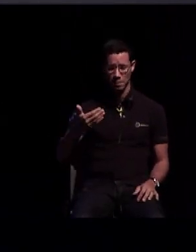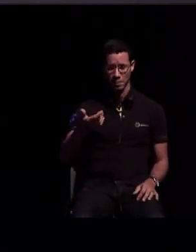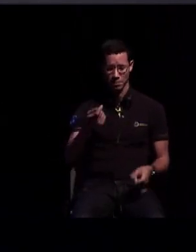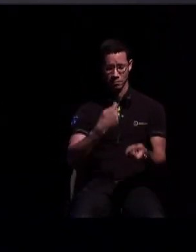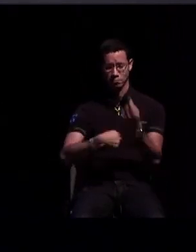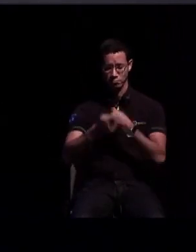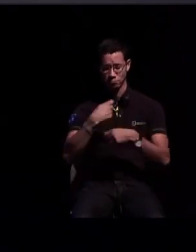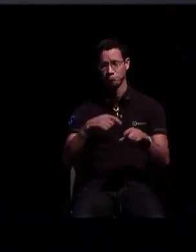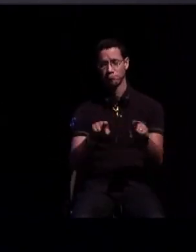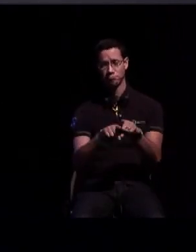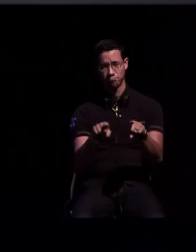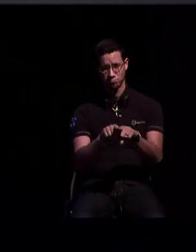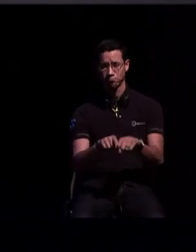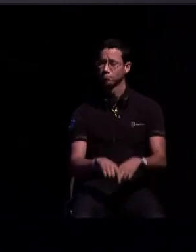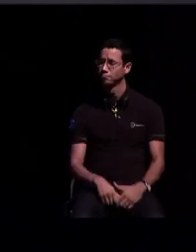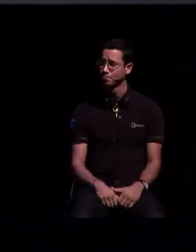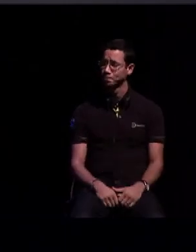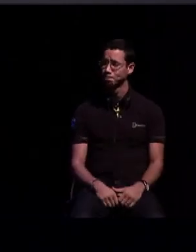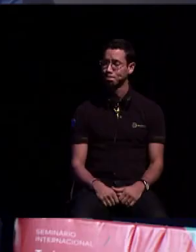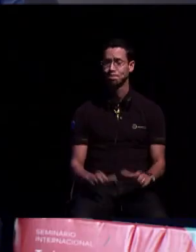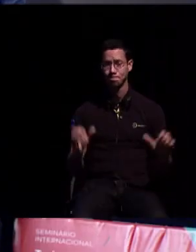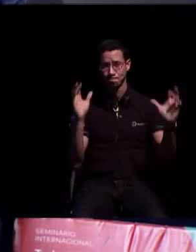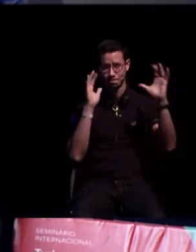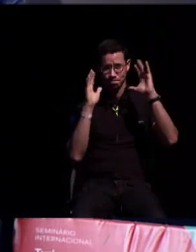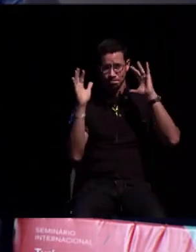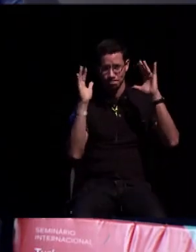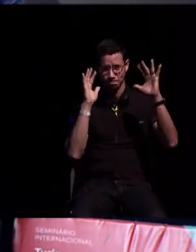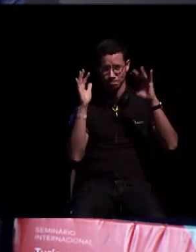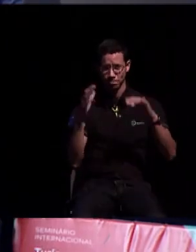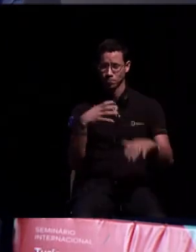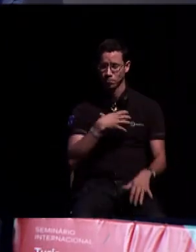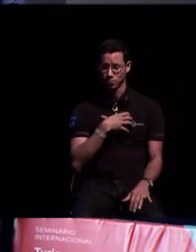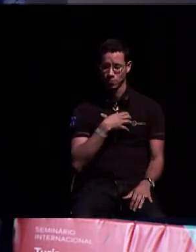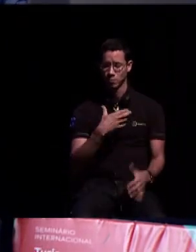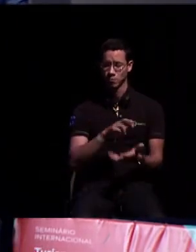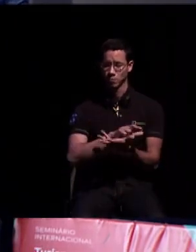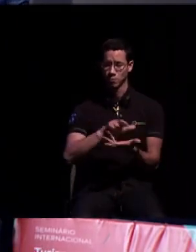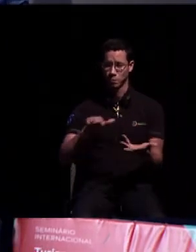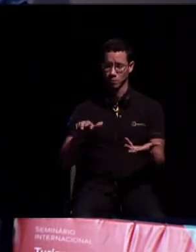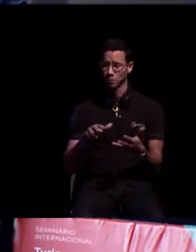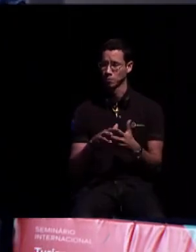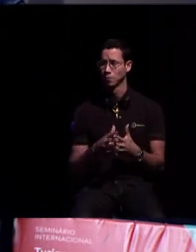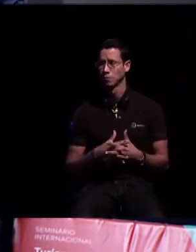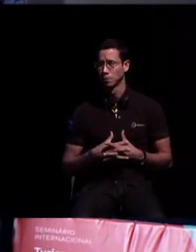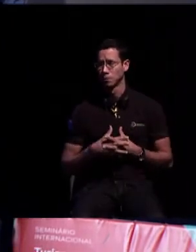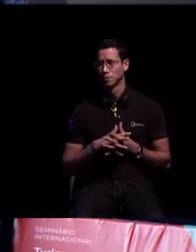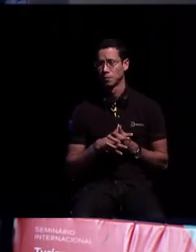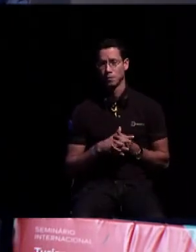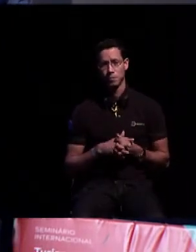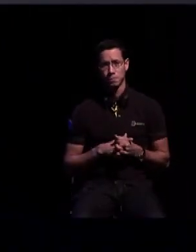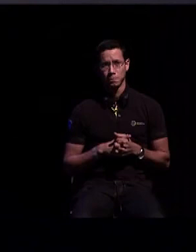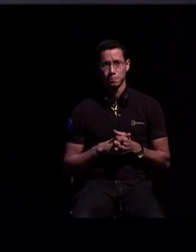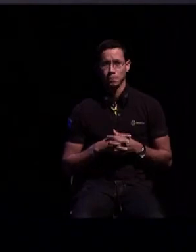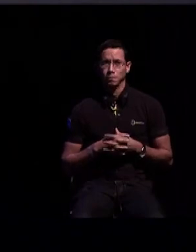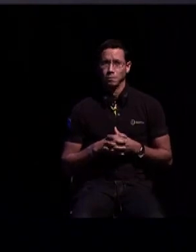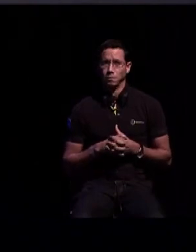econômico. Eu fico imaginando, né, formas de